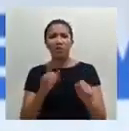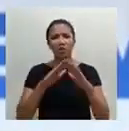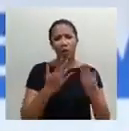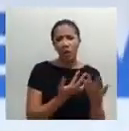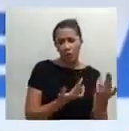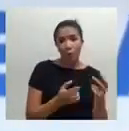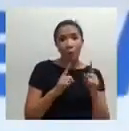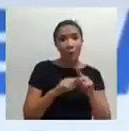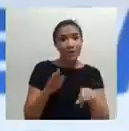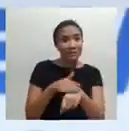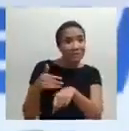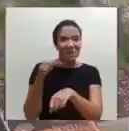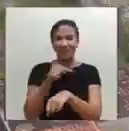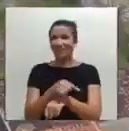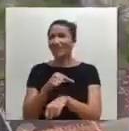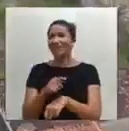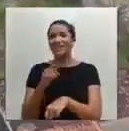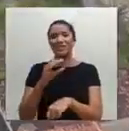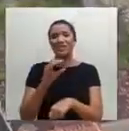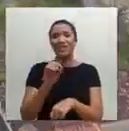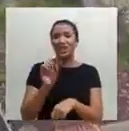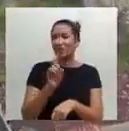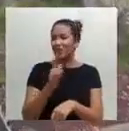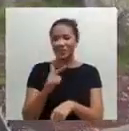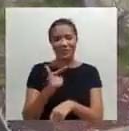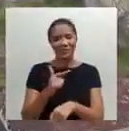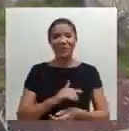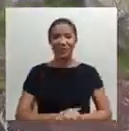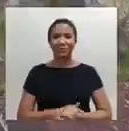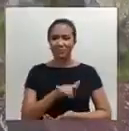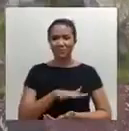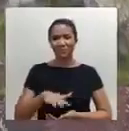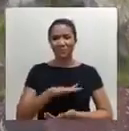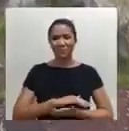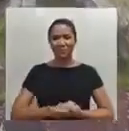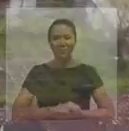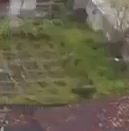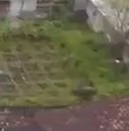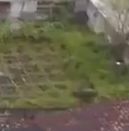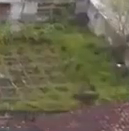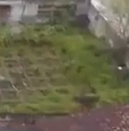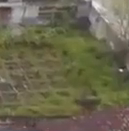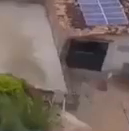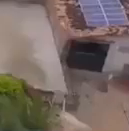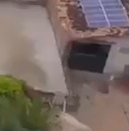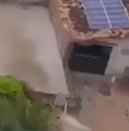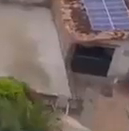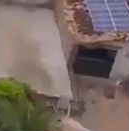igual, mas melhor do que a do João VI não terá nessa região.